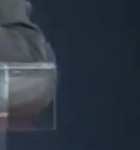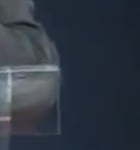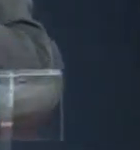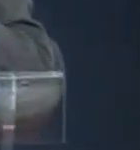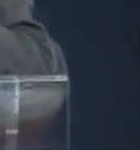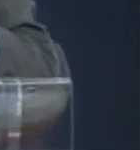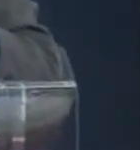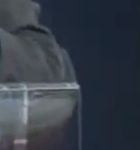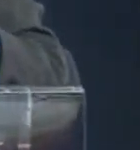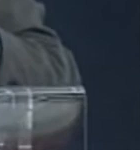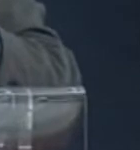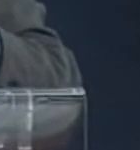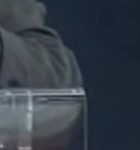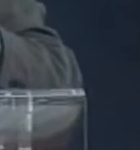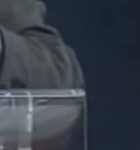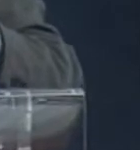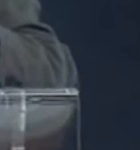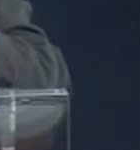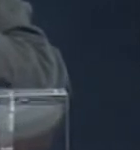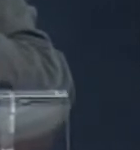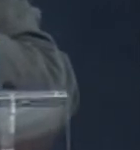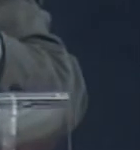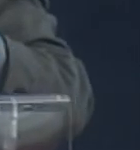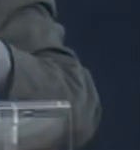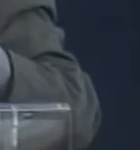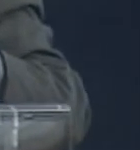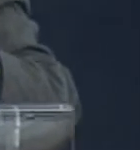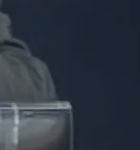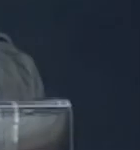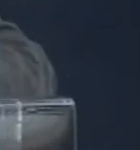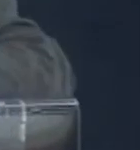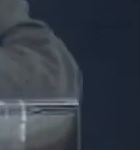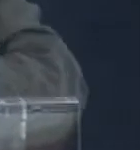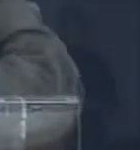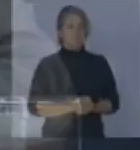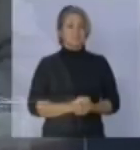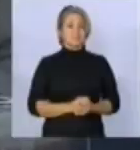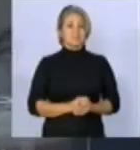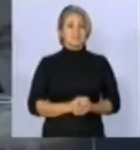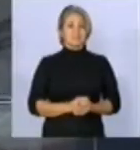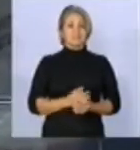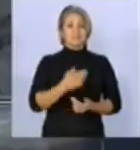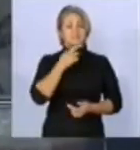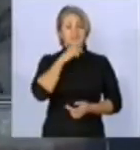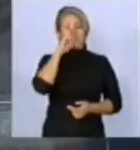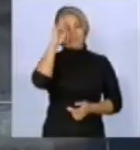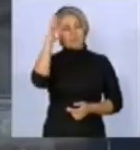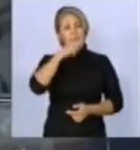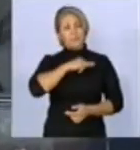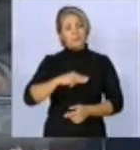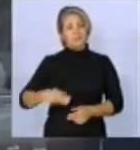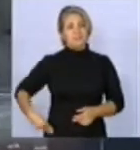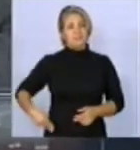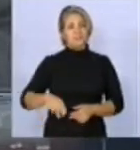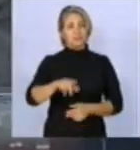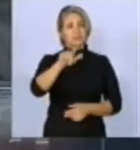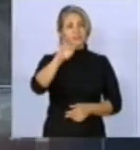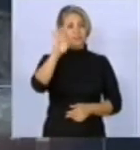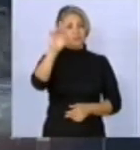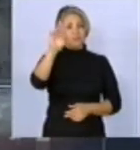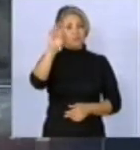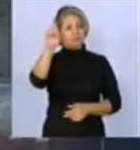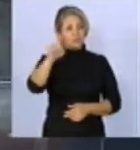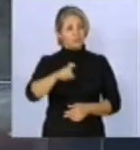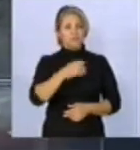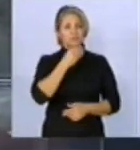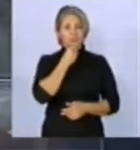O que passa para frente cio Ministro Luiz fux minhas senhoras meus senhores eu vou